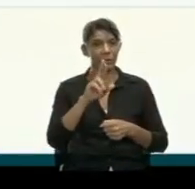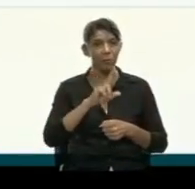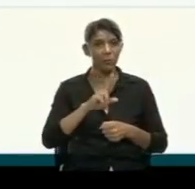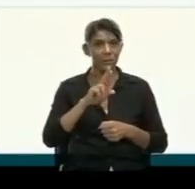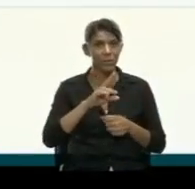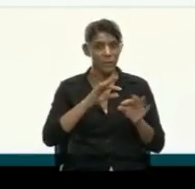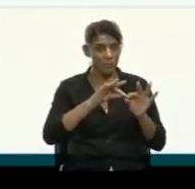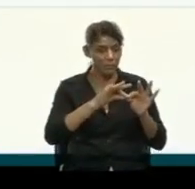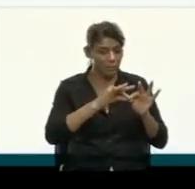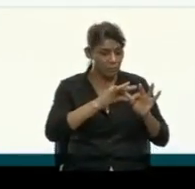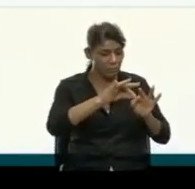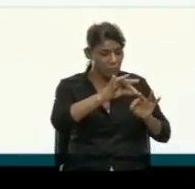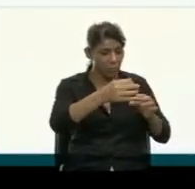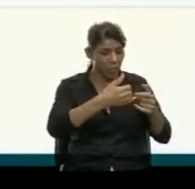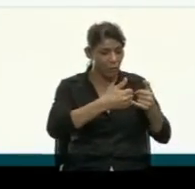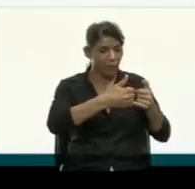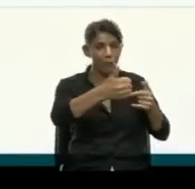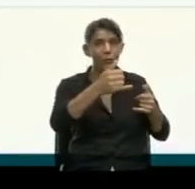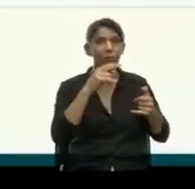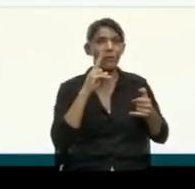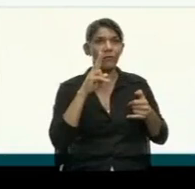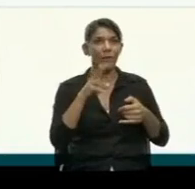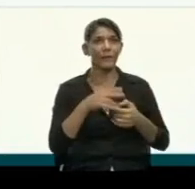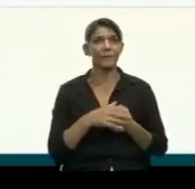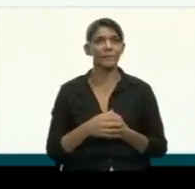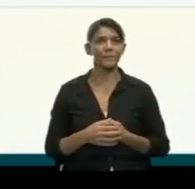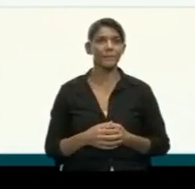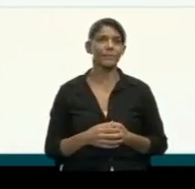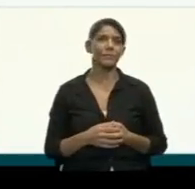faces externas. Opa!